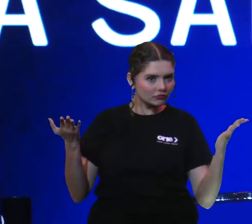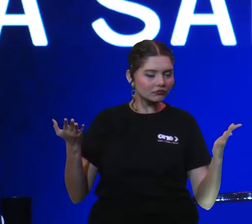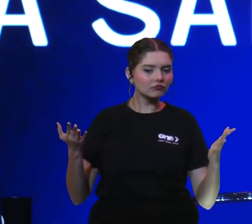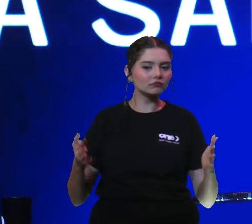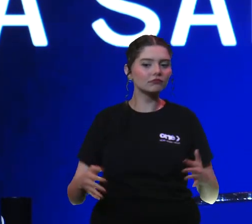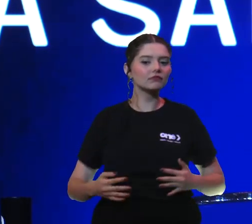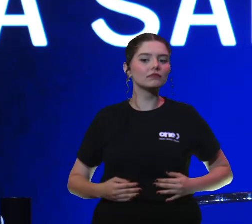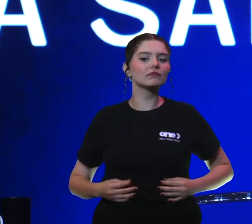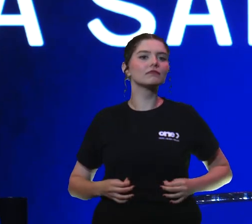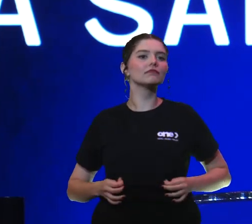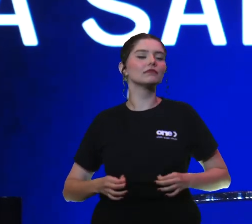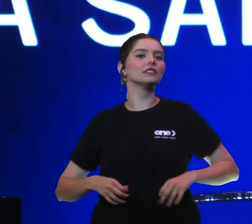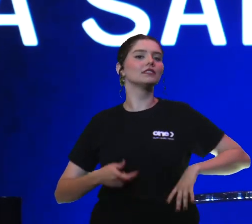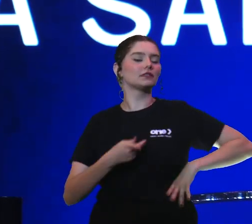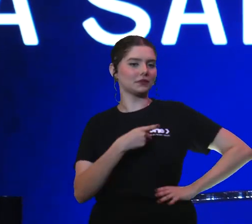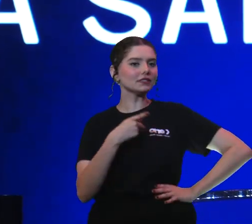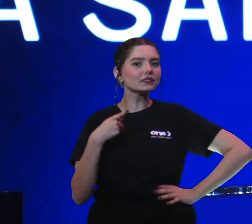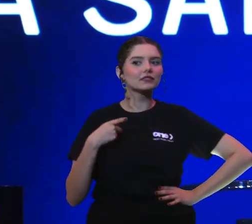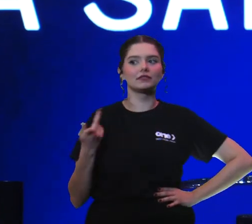Veste pastoral